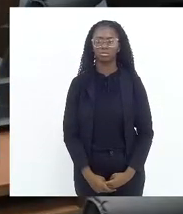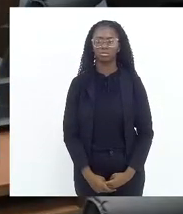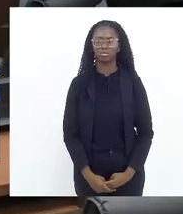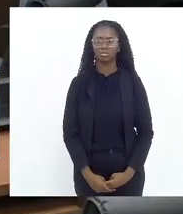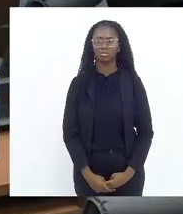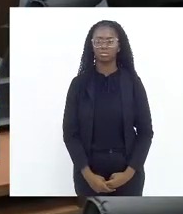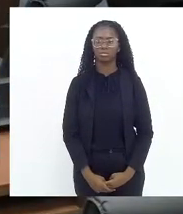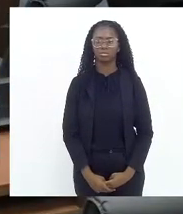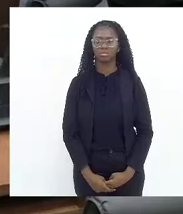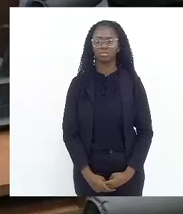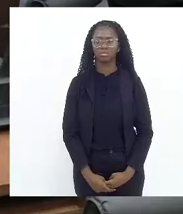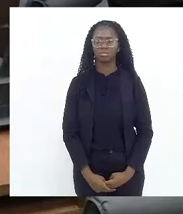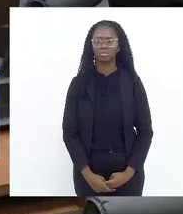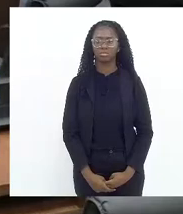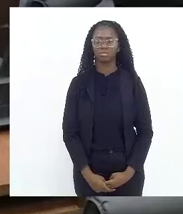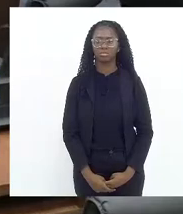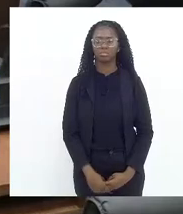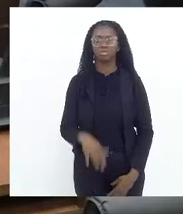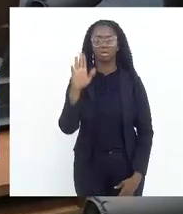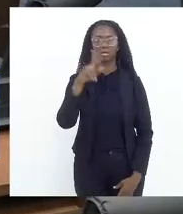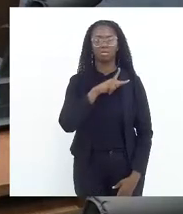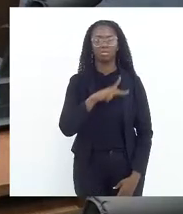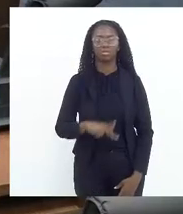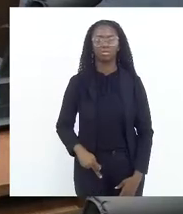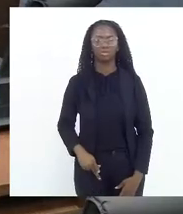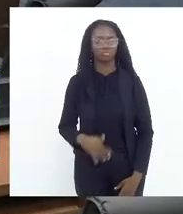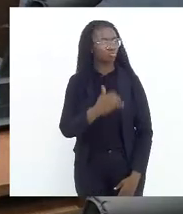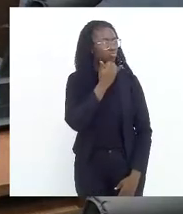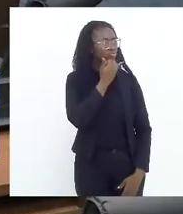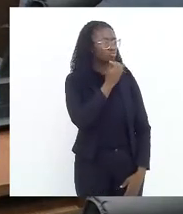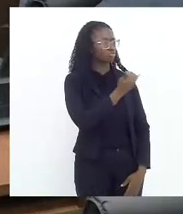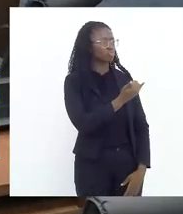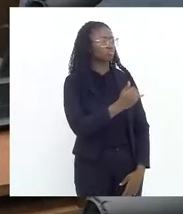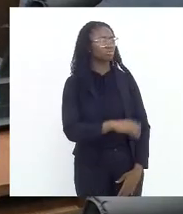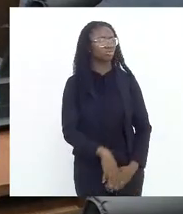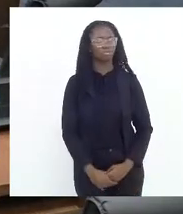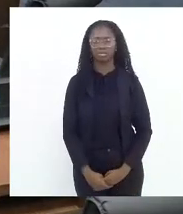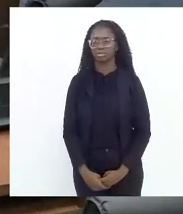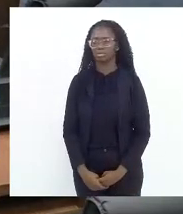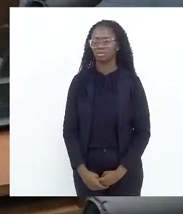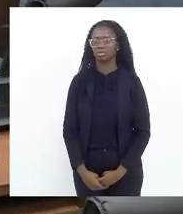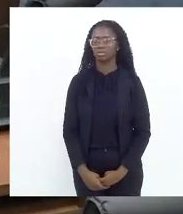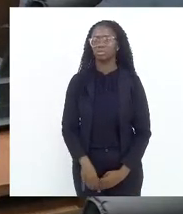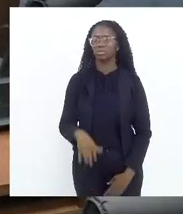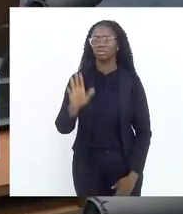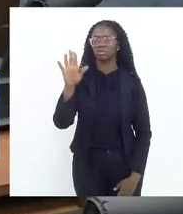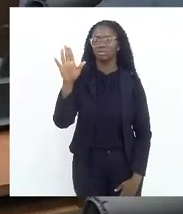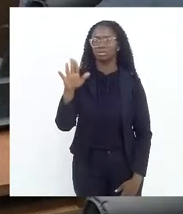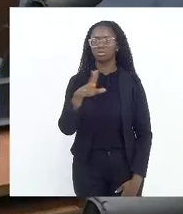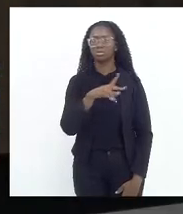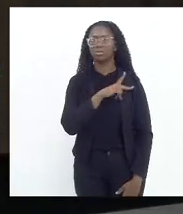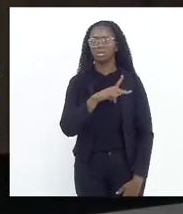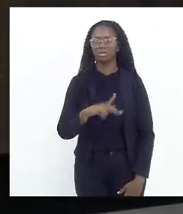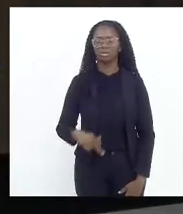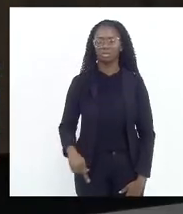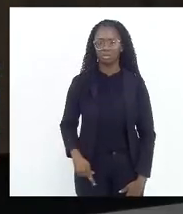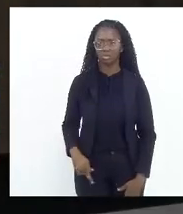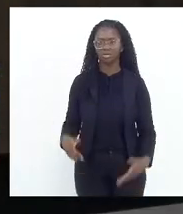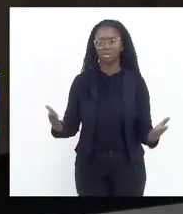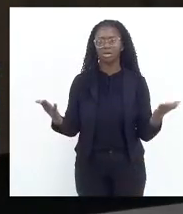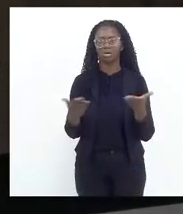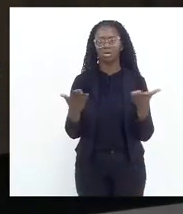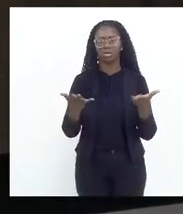Deputado... Estou aqui, presidente. Perdão. Senhora presidente, deputado Márcio Pacheco. Em tempo, eu